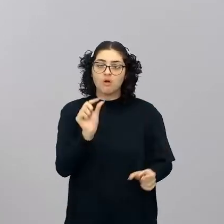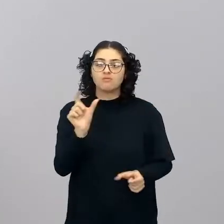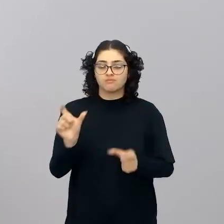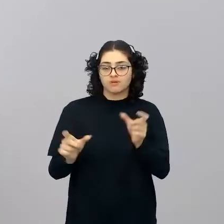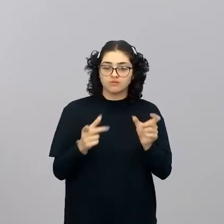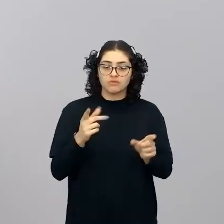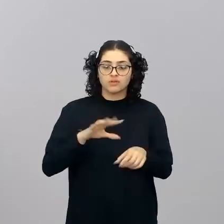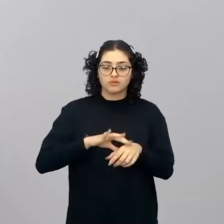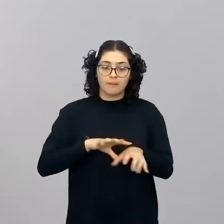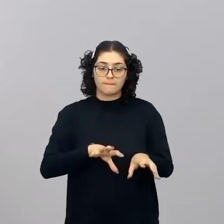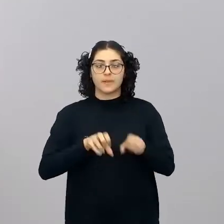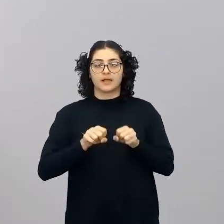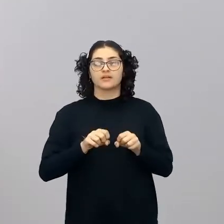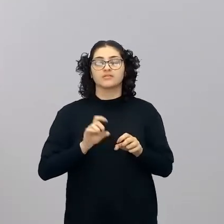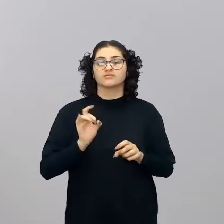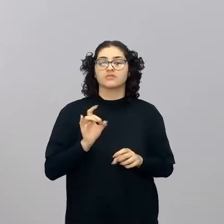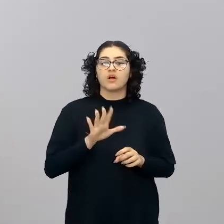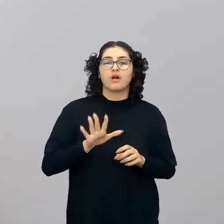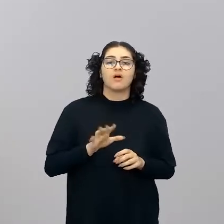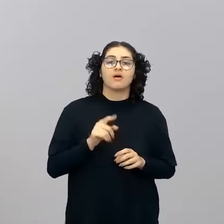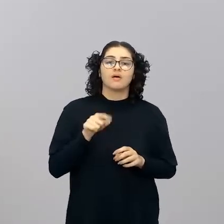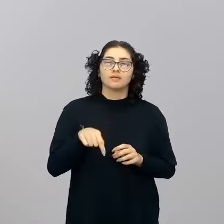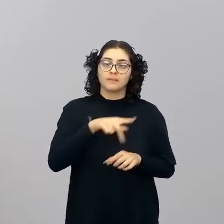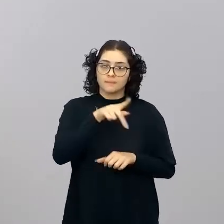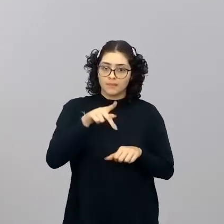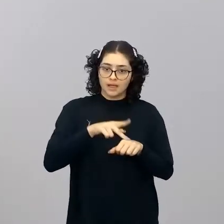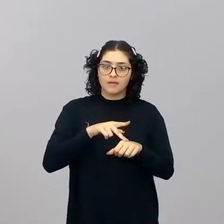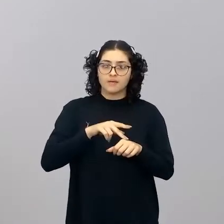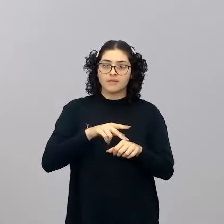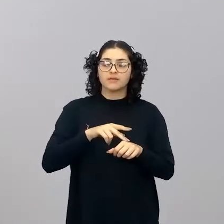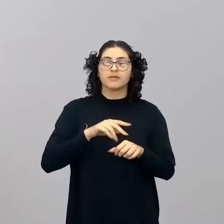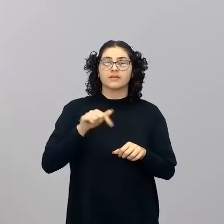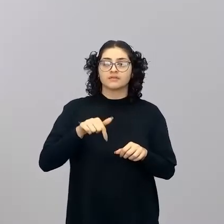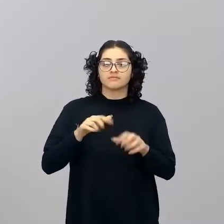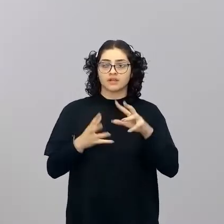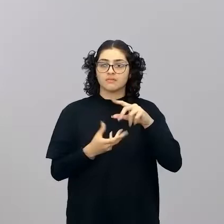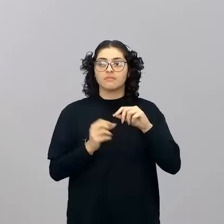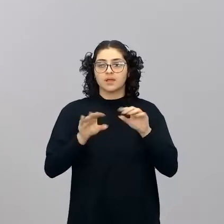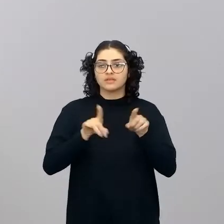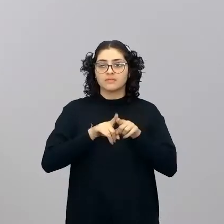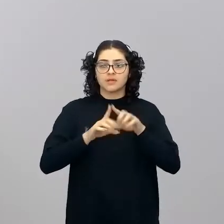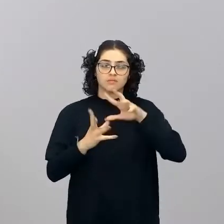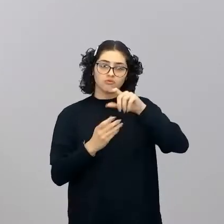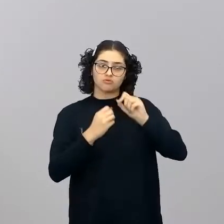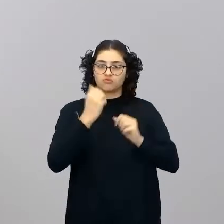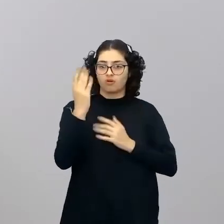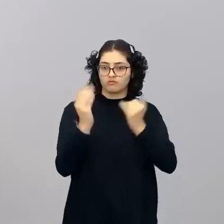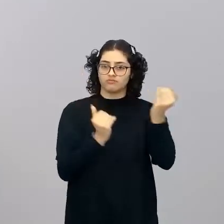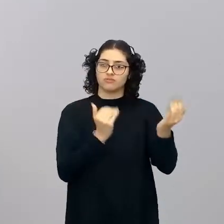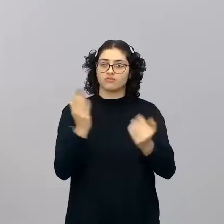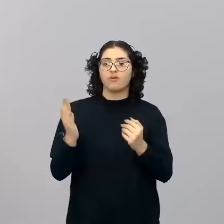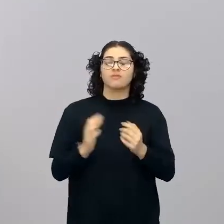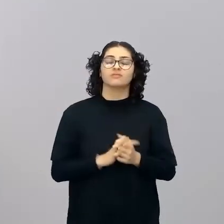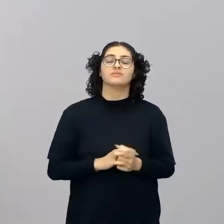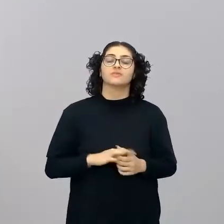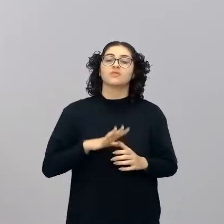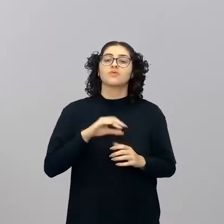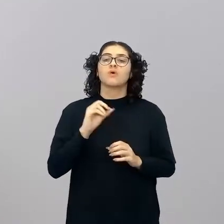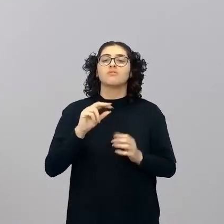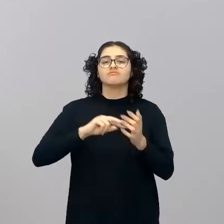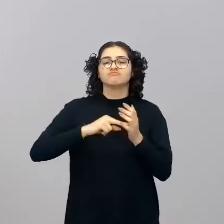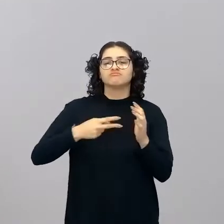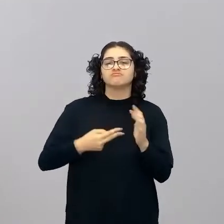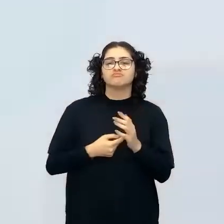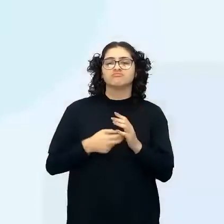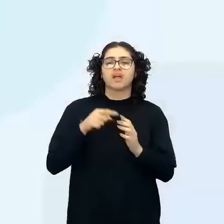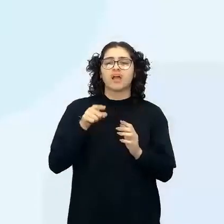só dentro do nosso país, como também no mundo em maneira geral. Mas qual que é a definição, então, dessa